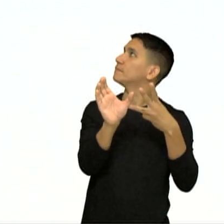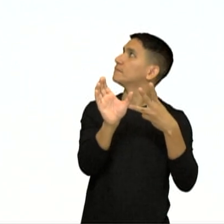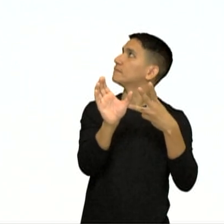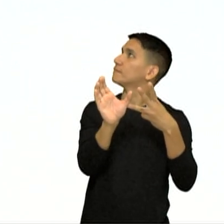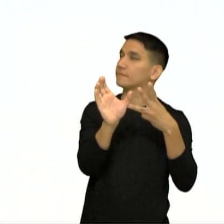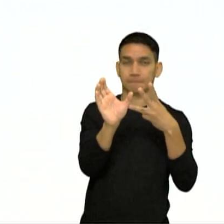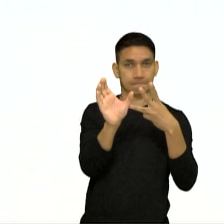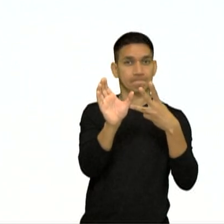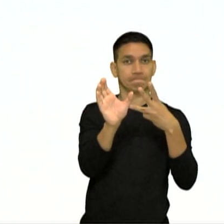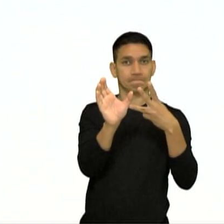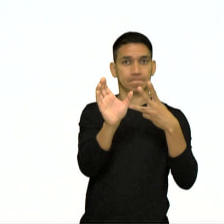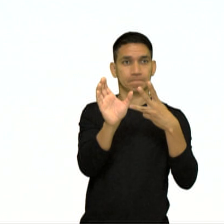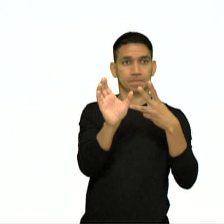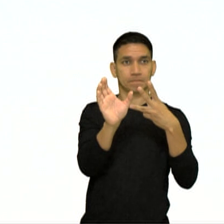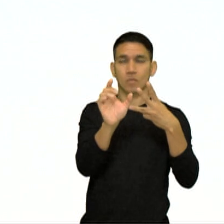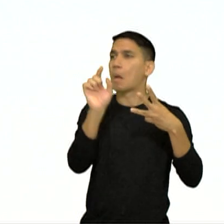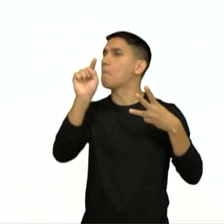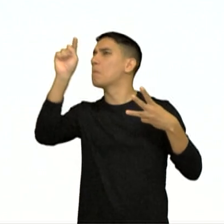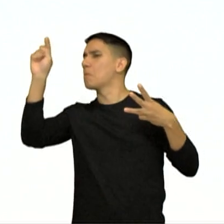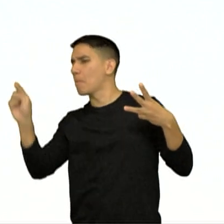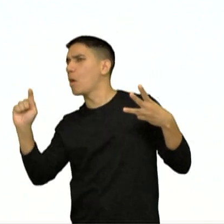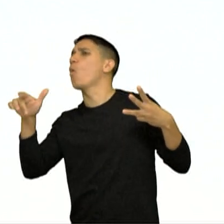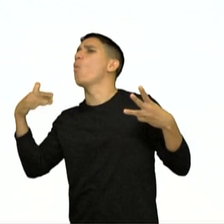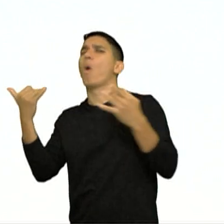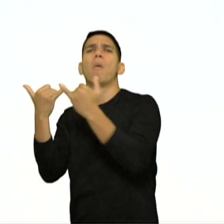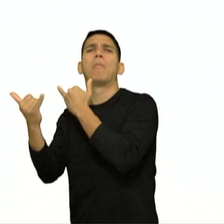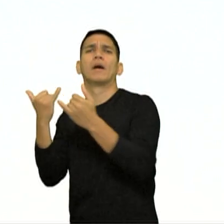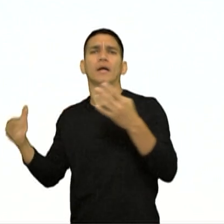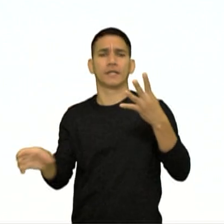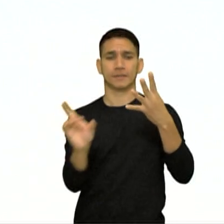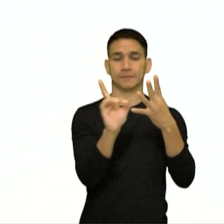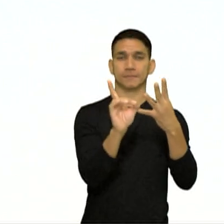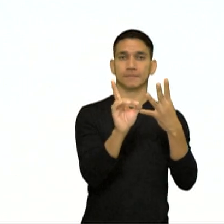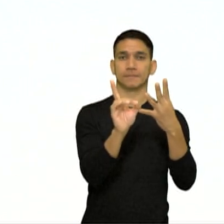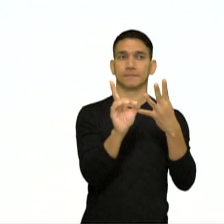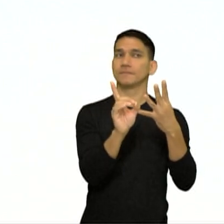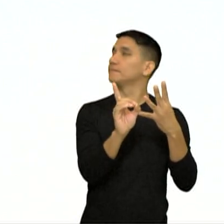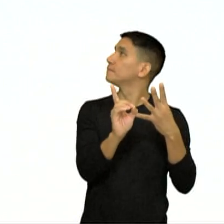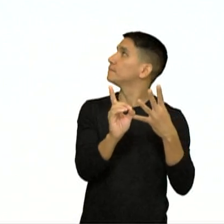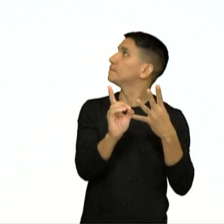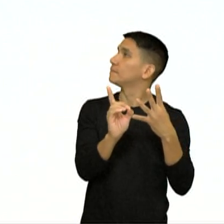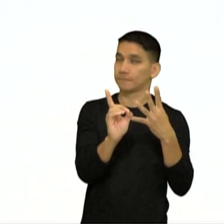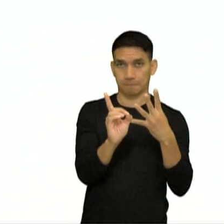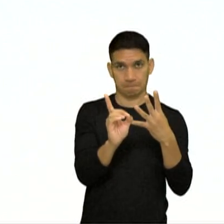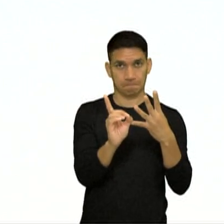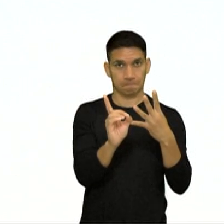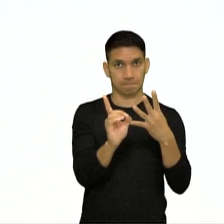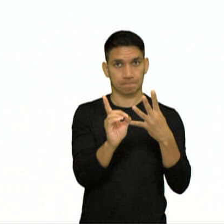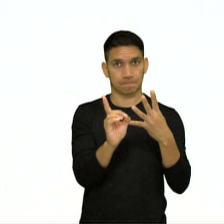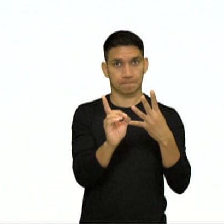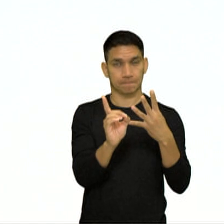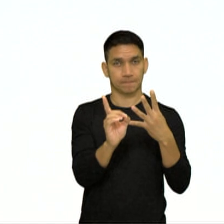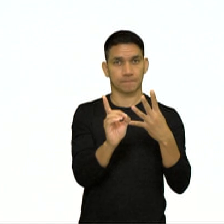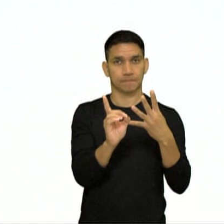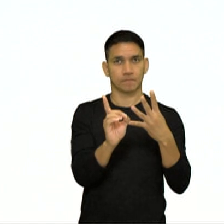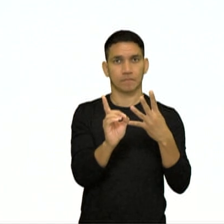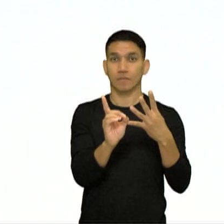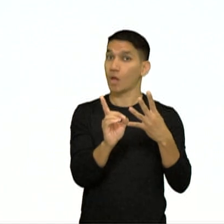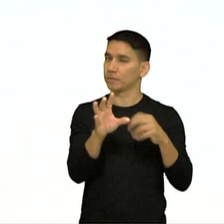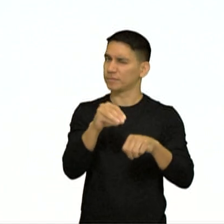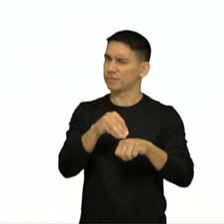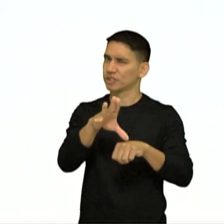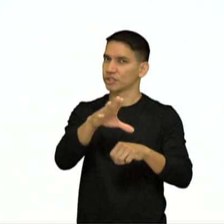a? Letra A, 5ax². Então, olha só. Eu tenho vários monômios aqui e eu